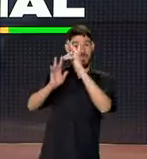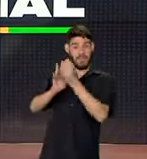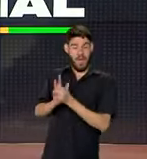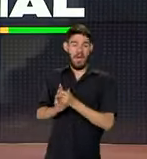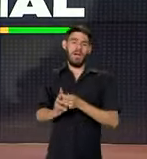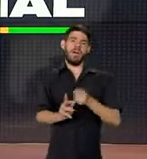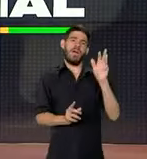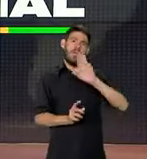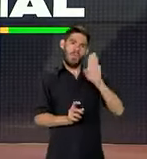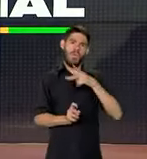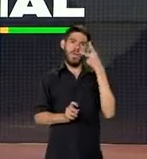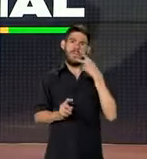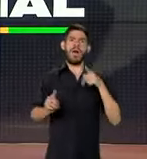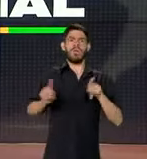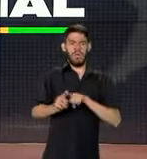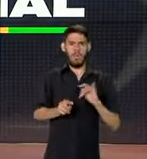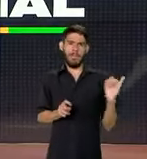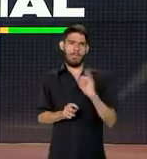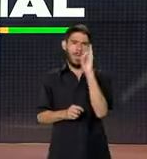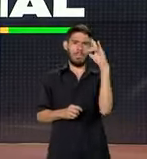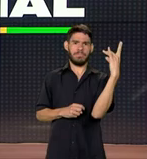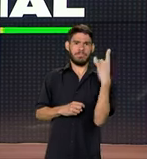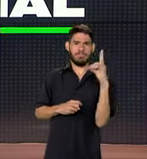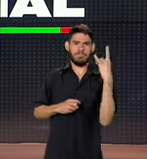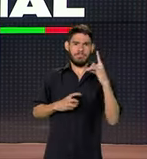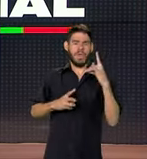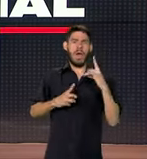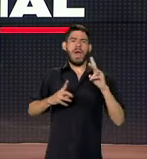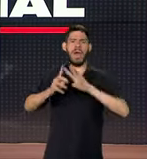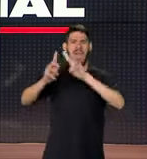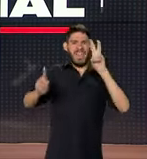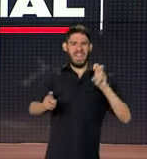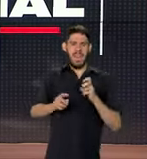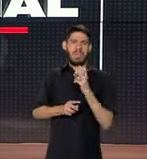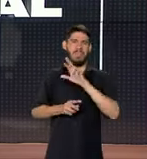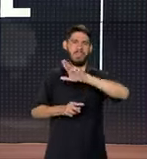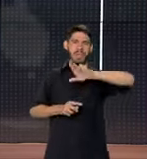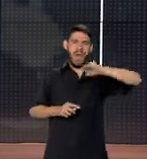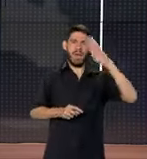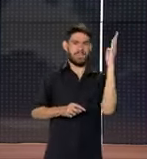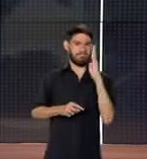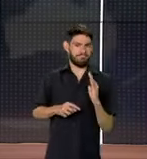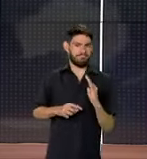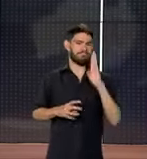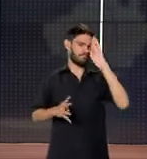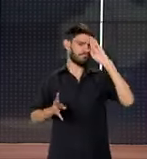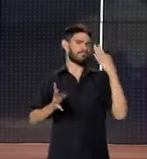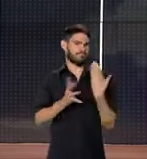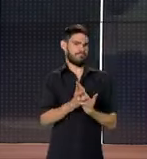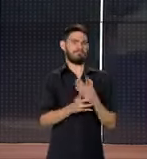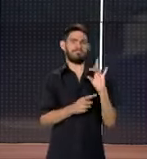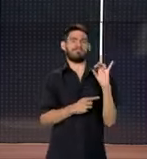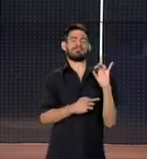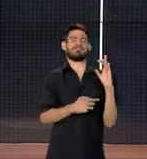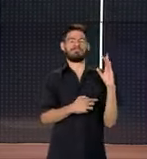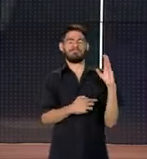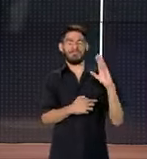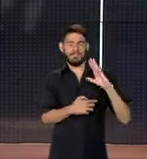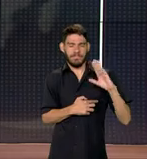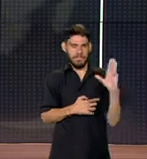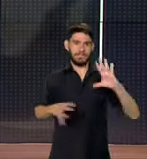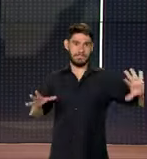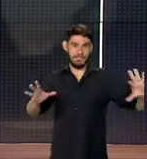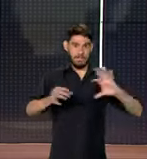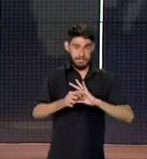Lula também reafirmou a importância da Bolivia em diversos temas relevantes para o Brasil. Lula acredita que a integração dos países